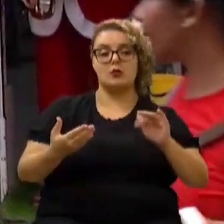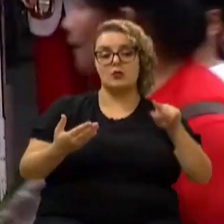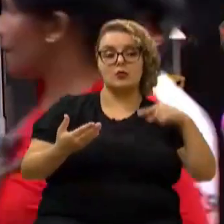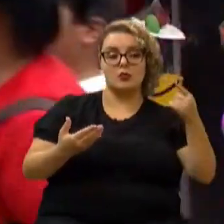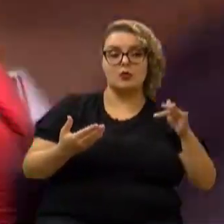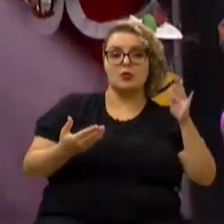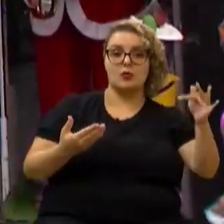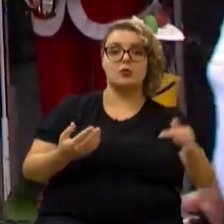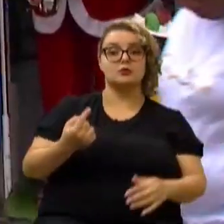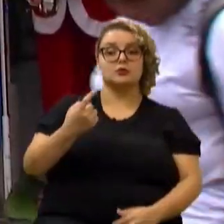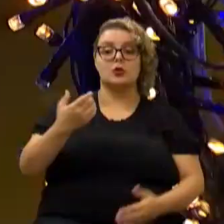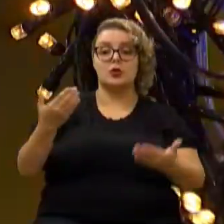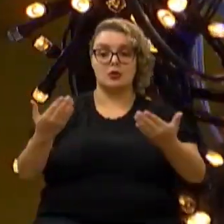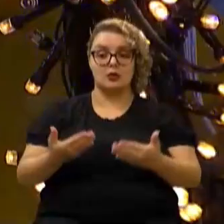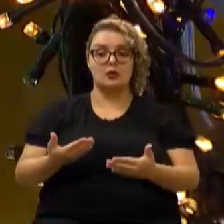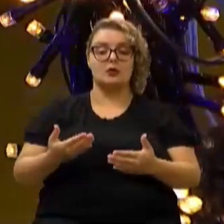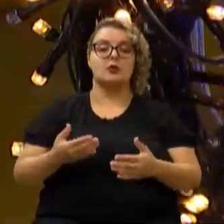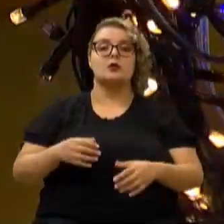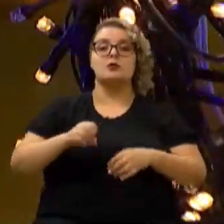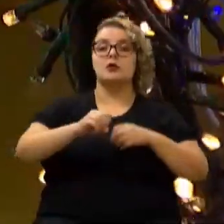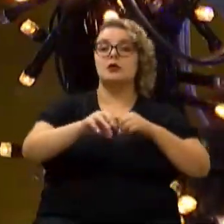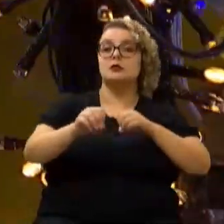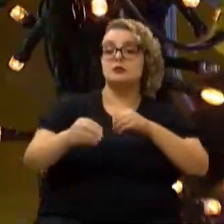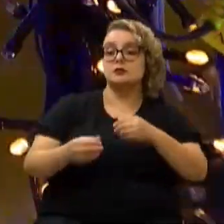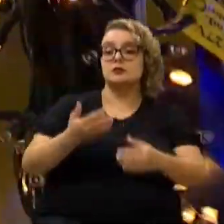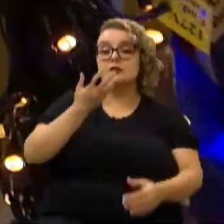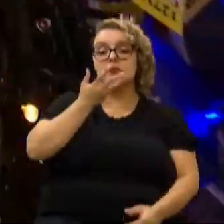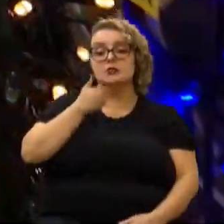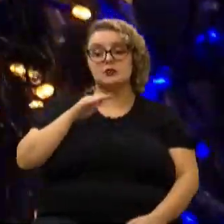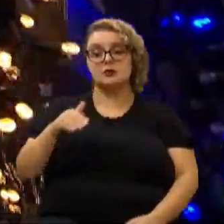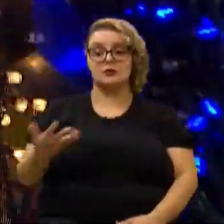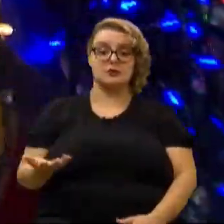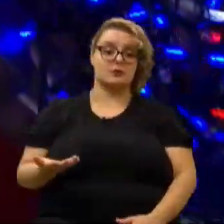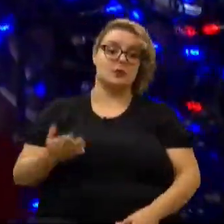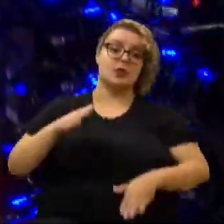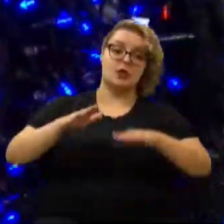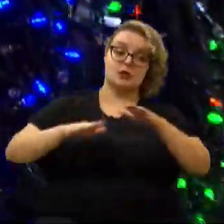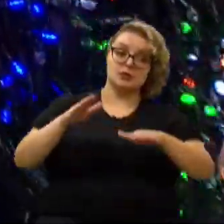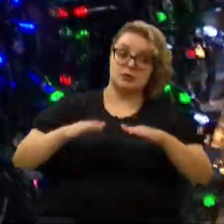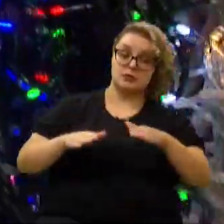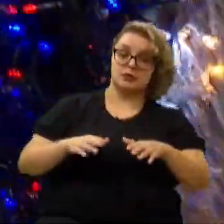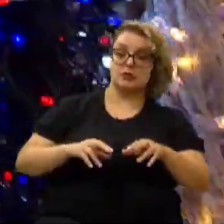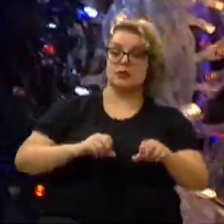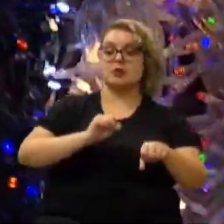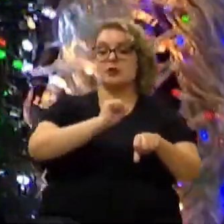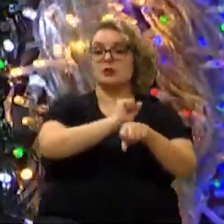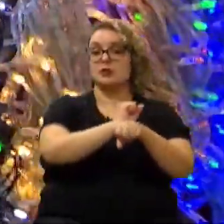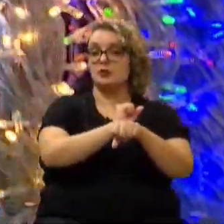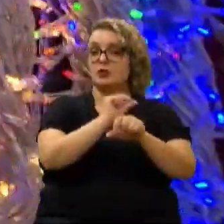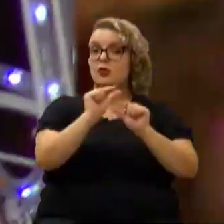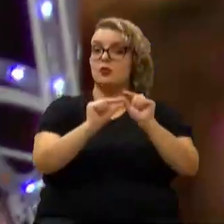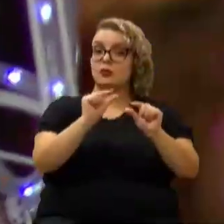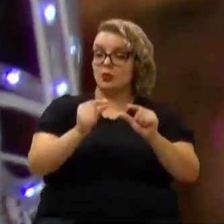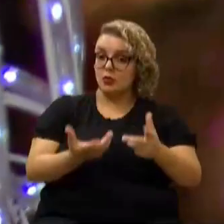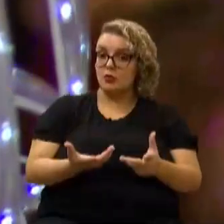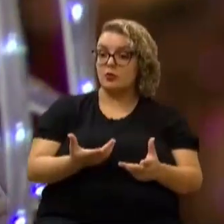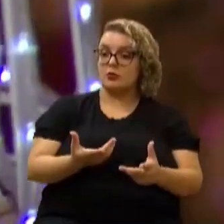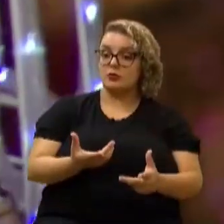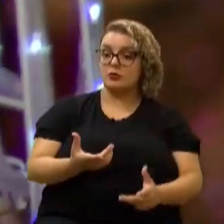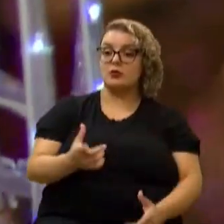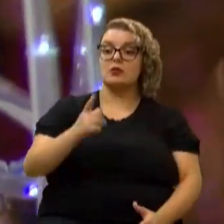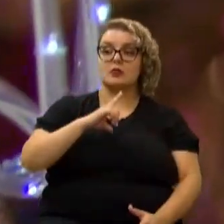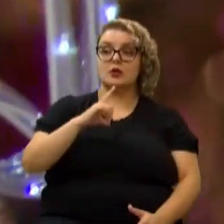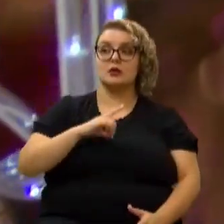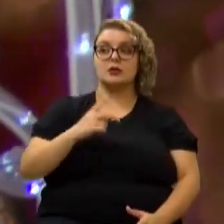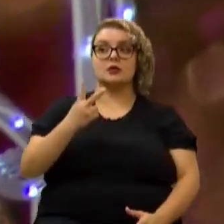e mais um lá na frente ou só um agora? Você vai aprendendo, vai ensinando a criança que muitas vezes ela esperando um pouco de